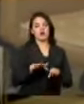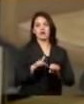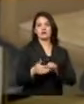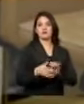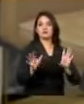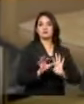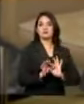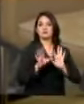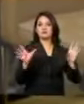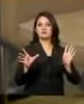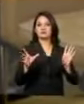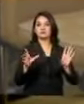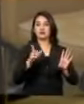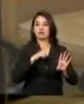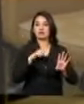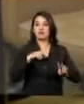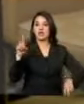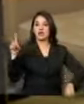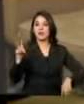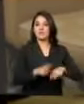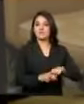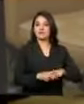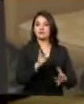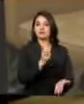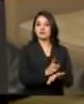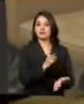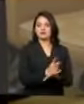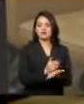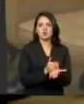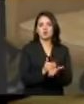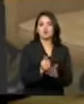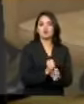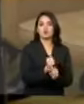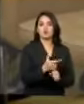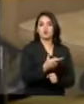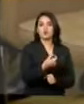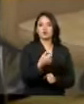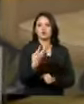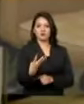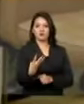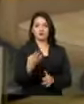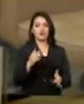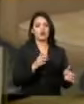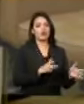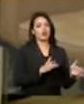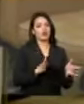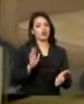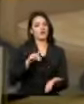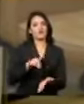direito. Início do ano de 2004. Ao final de 2004,